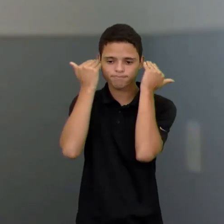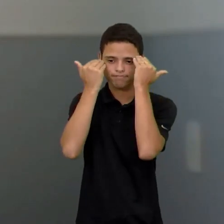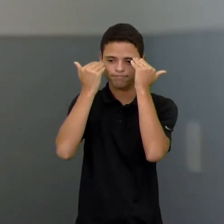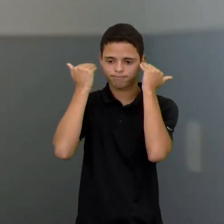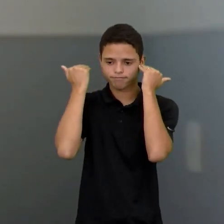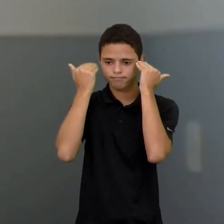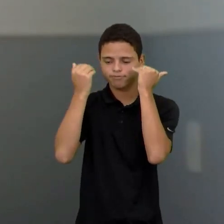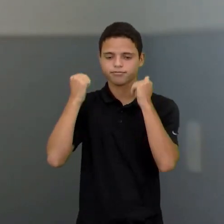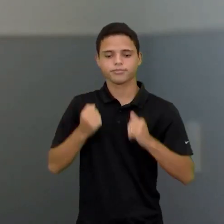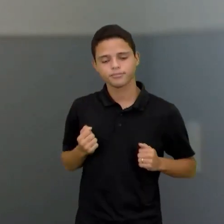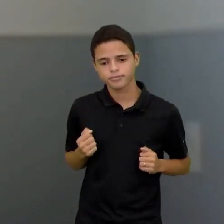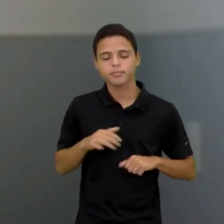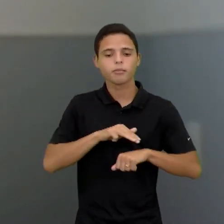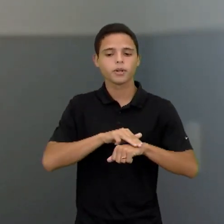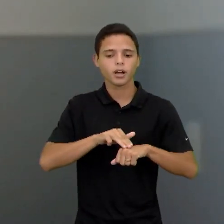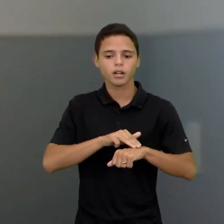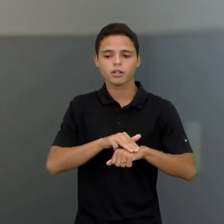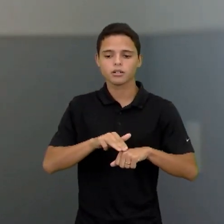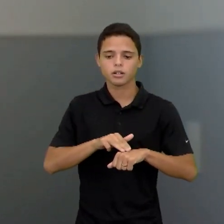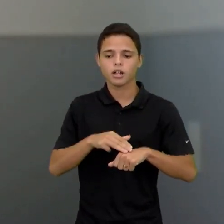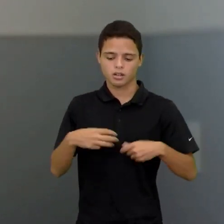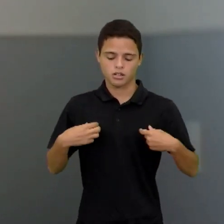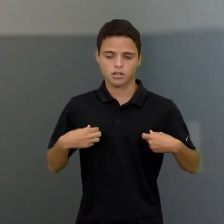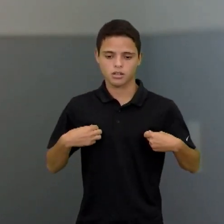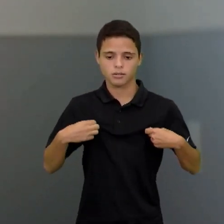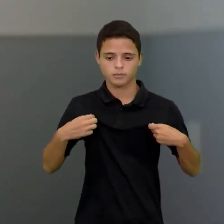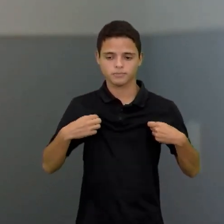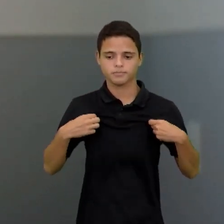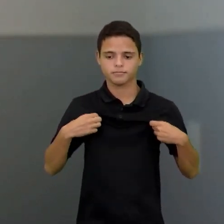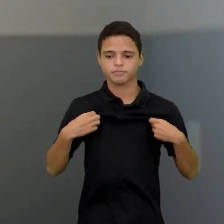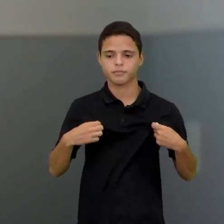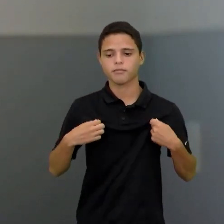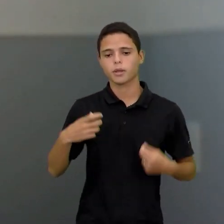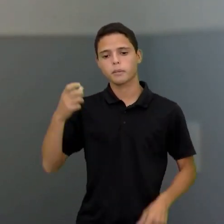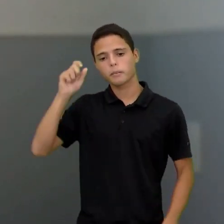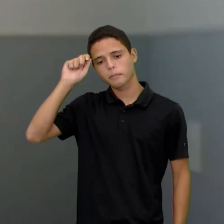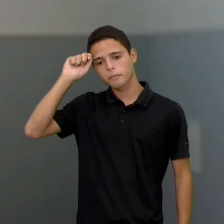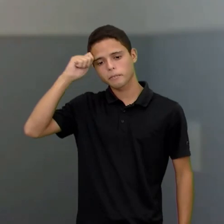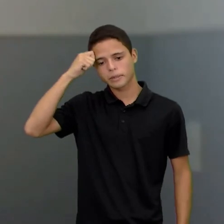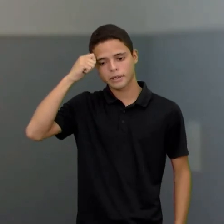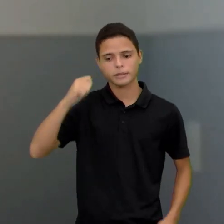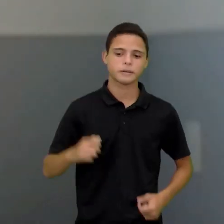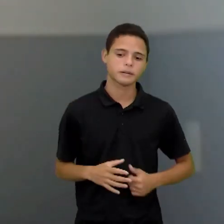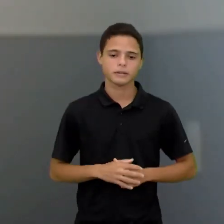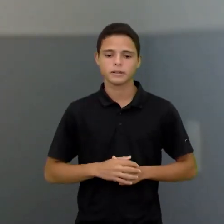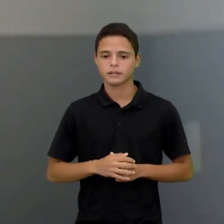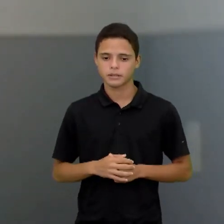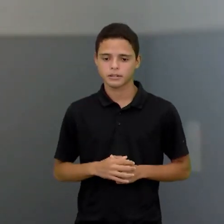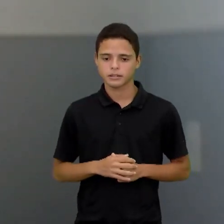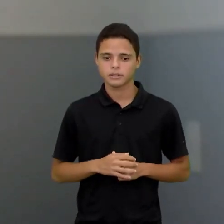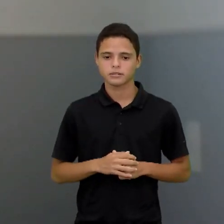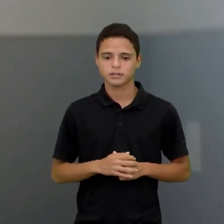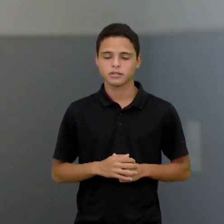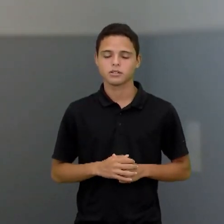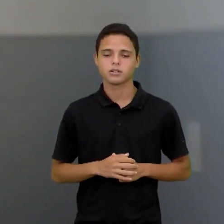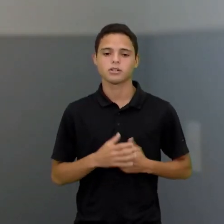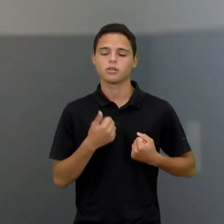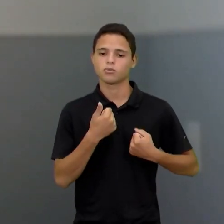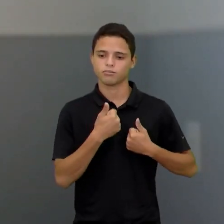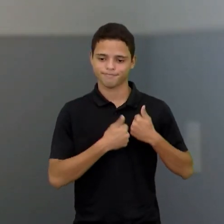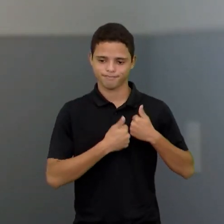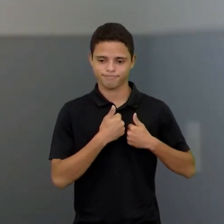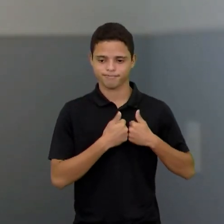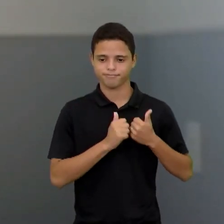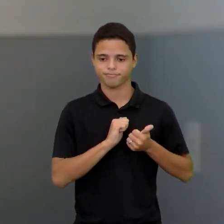castanho. Eu estou vestindo uma camisa polo preta, que é uma camisa polo do time que eu jogo.